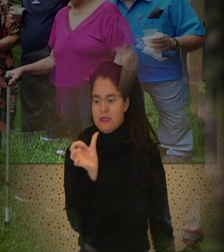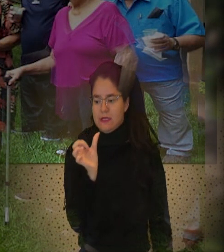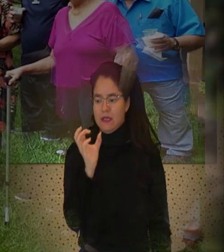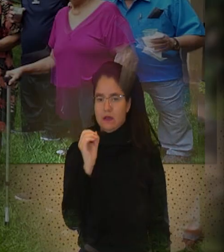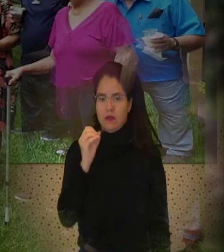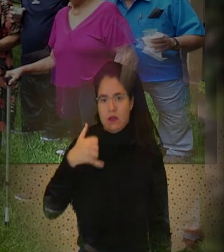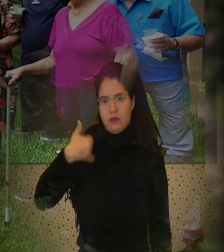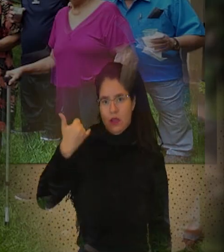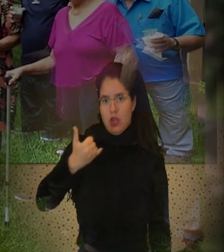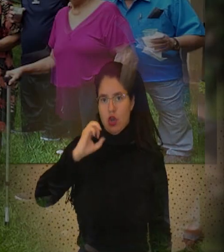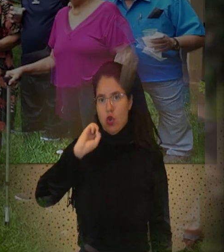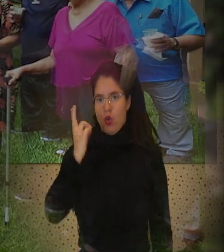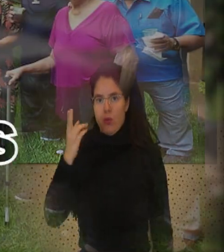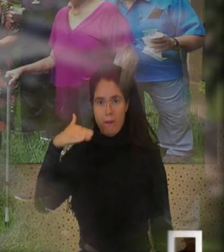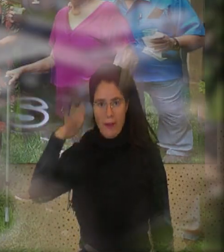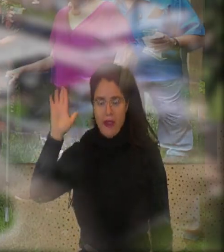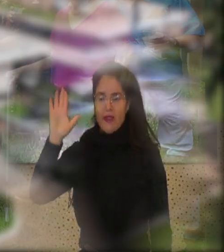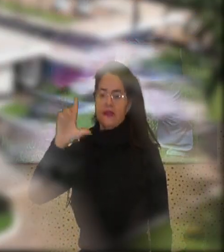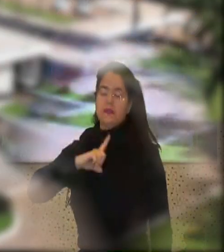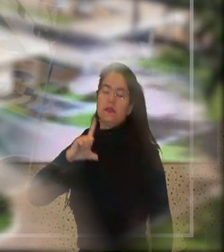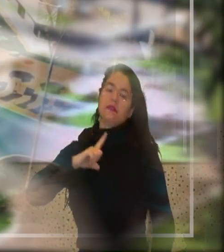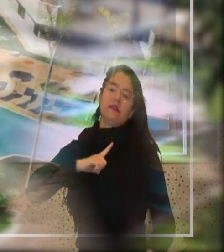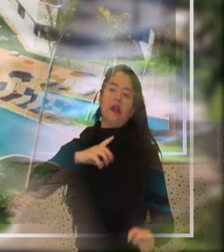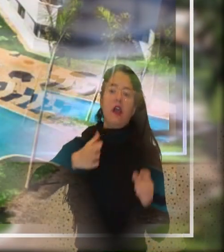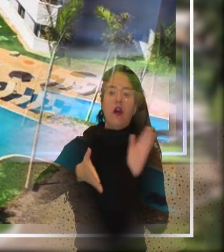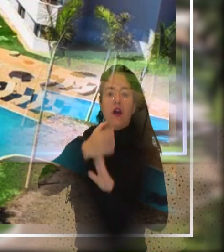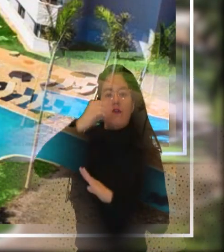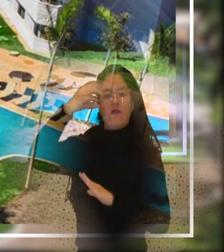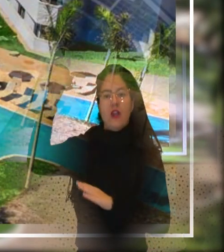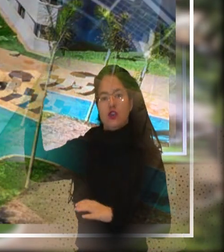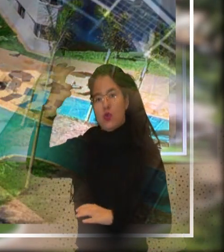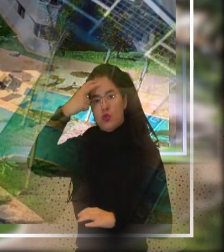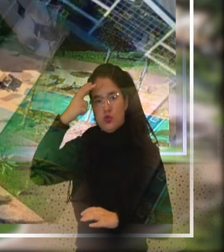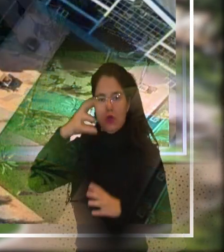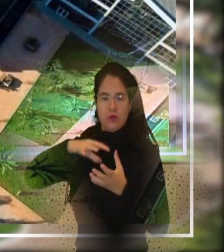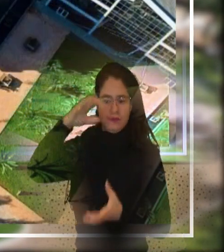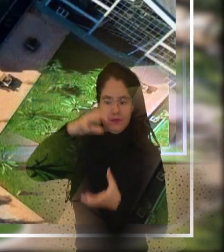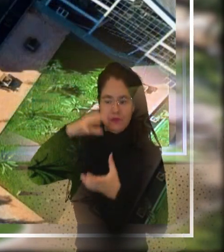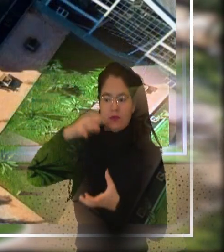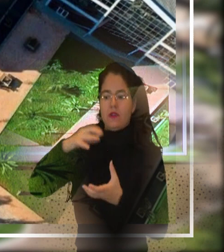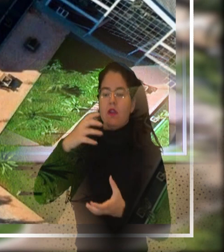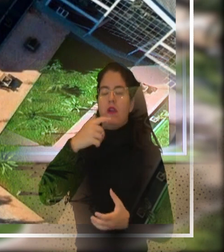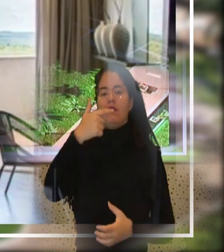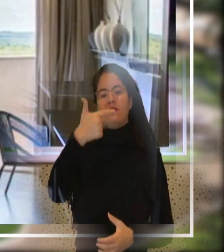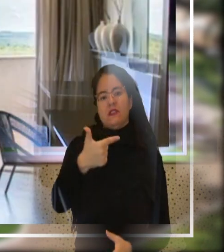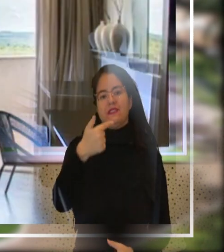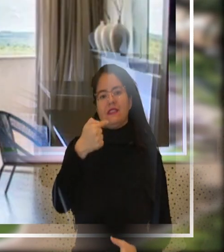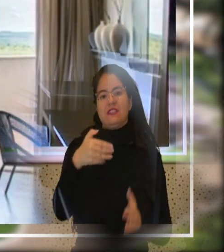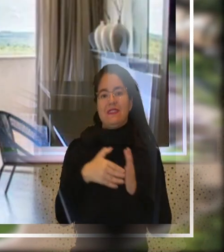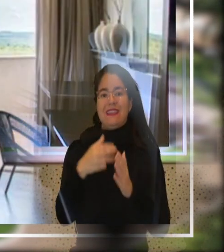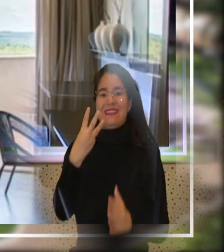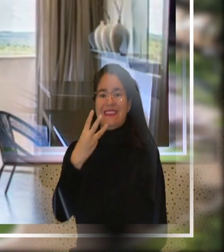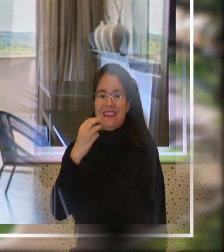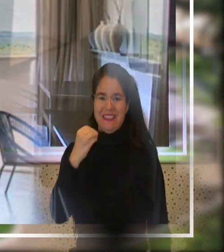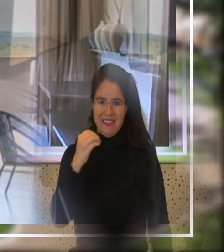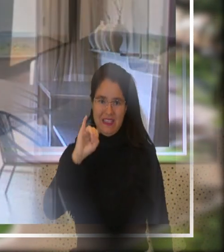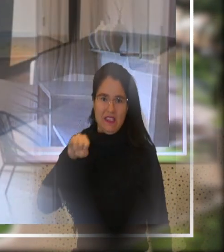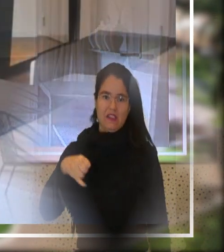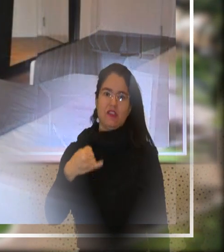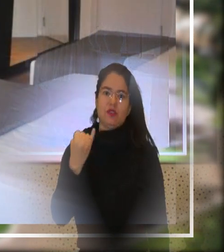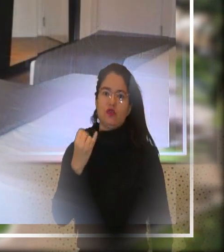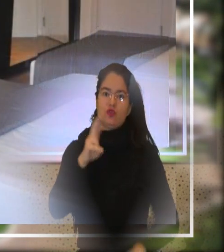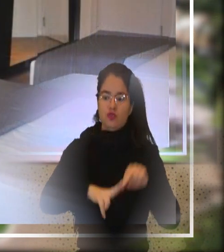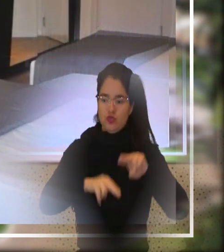para a viagem cultural do GVC. Será no período de 27 a 30 de julho em Alexânia, no Tauá